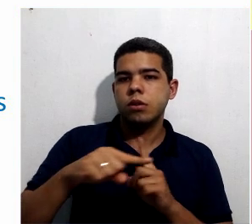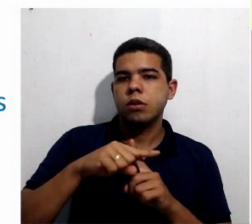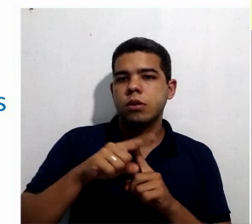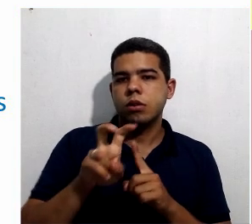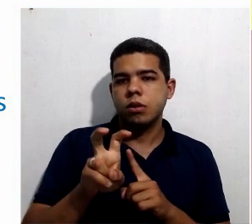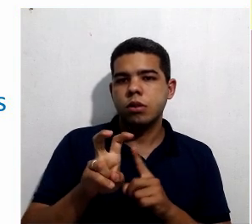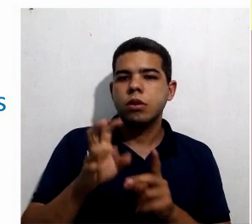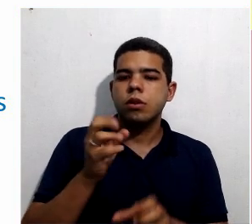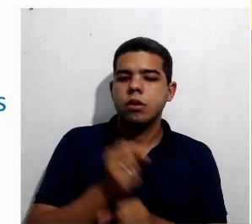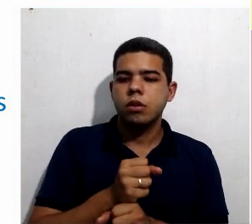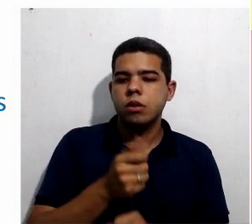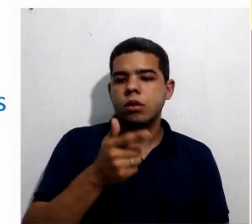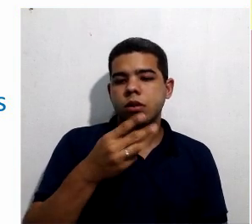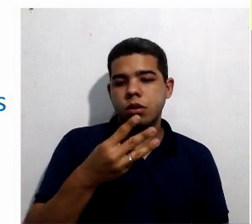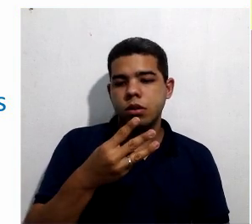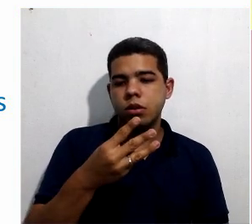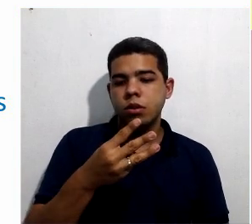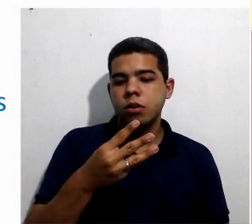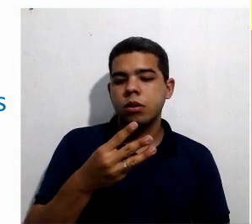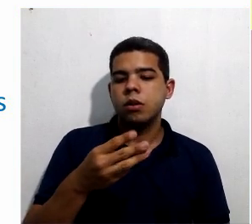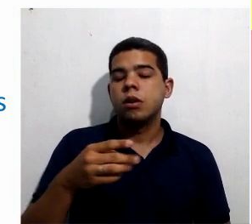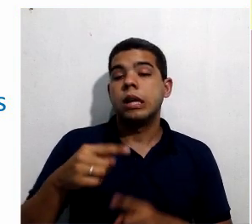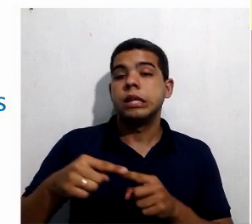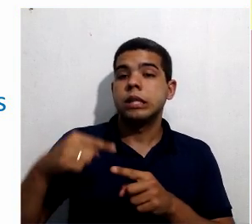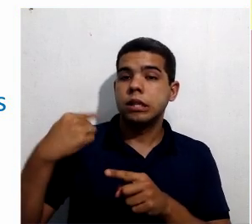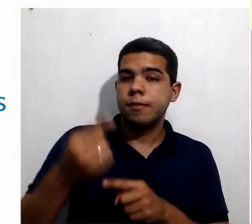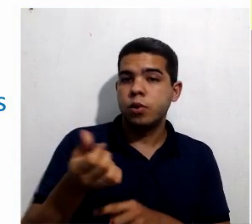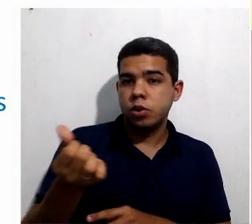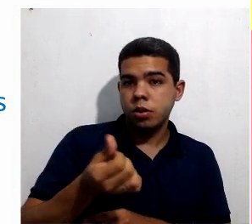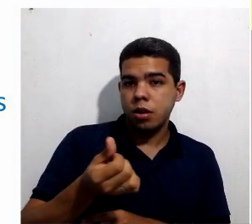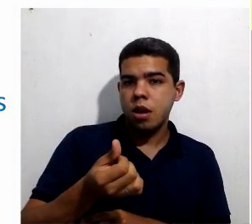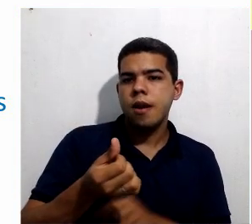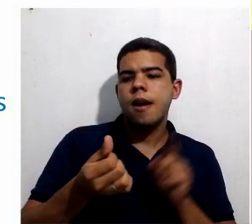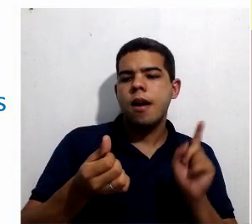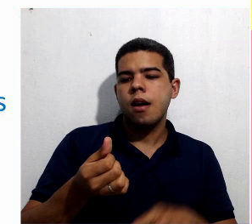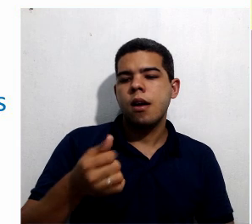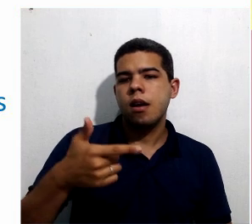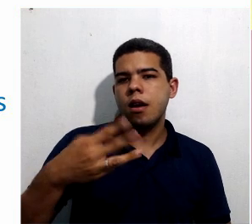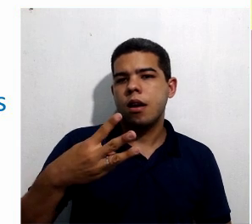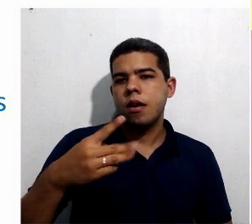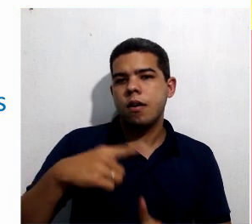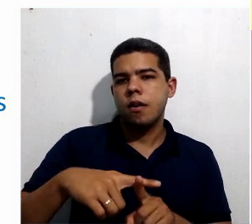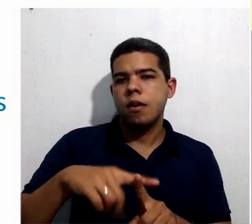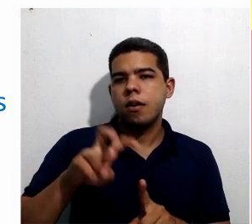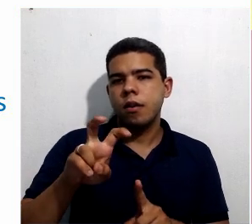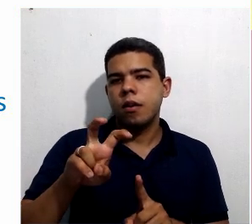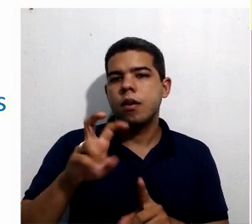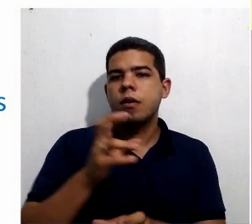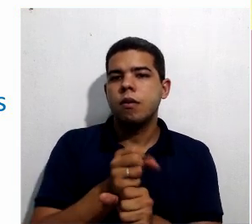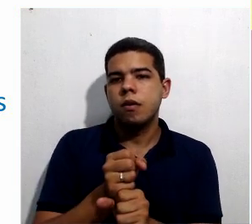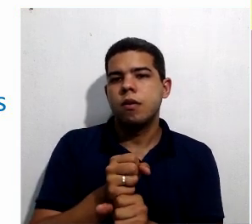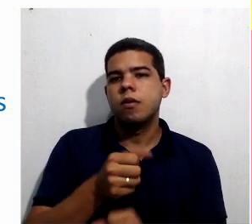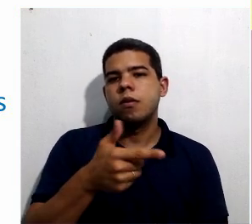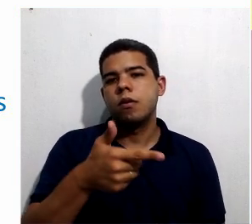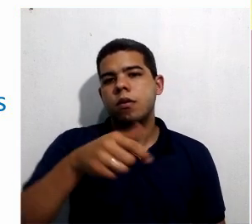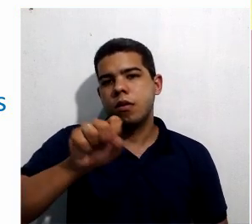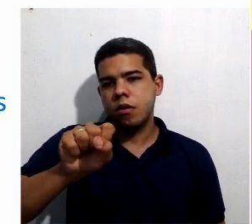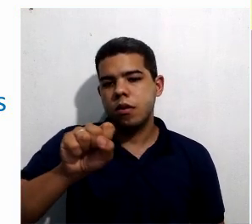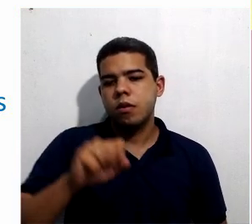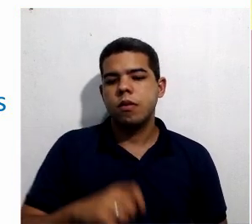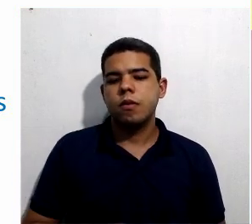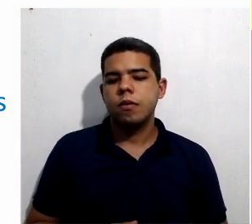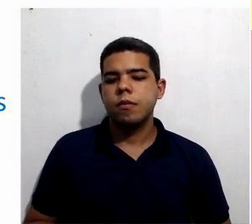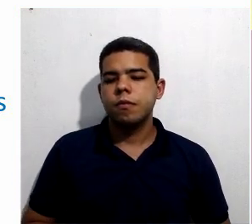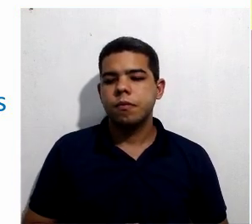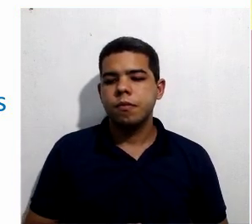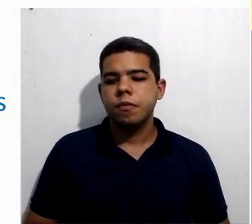18 mais 5, que dá 23, e o sexto termo vai ser 23 mais 5, que dá